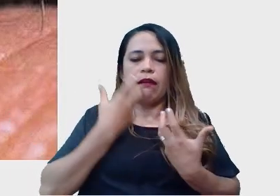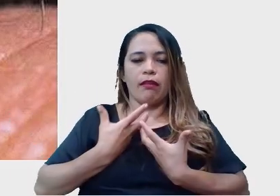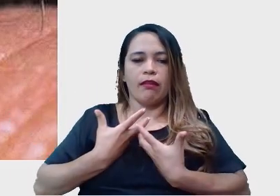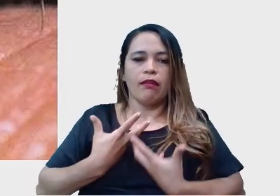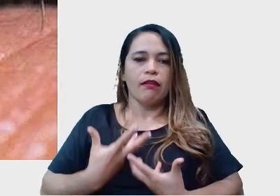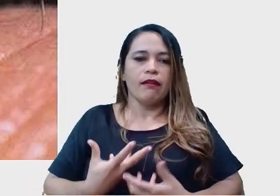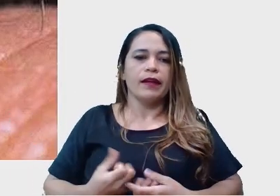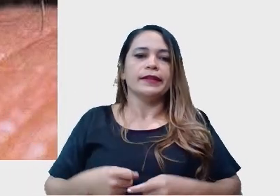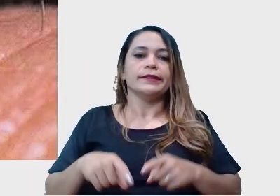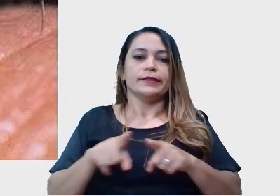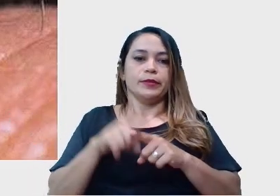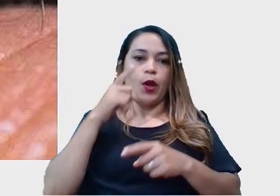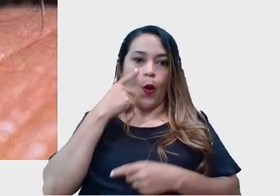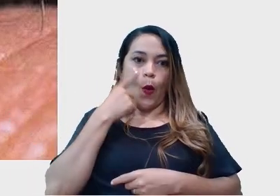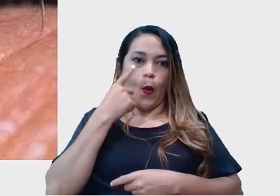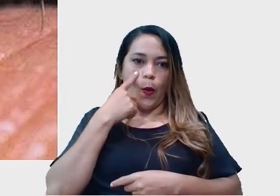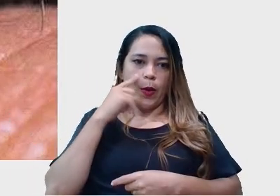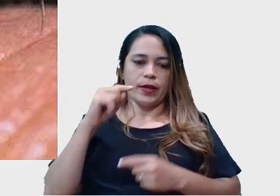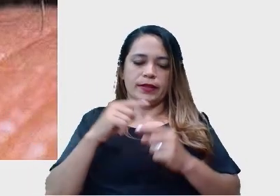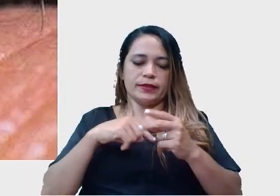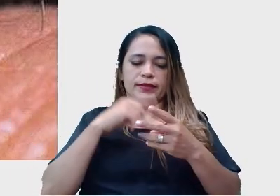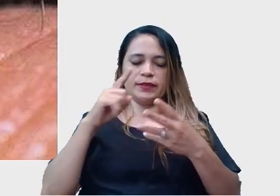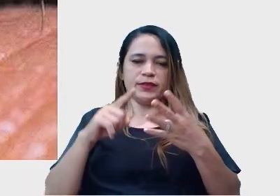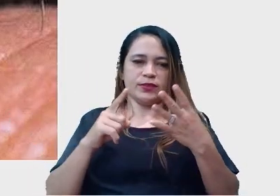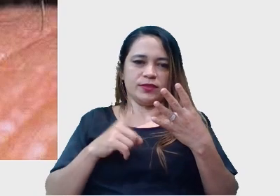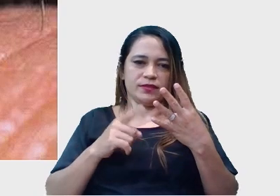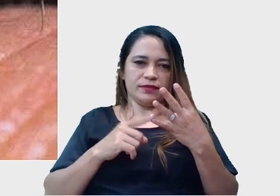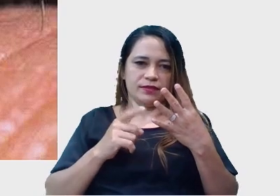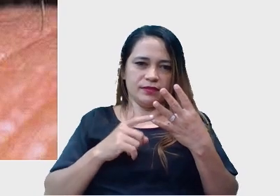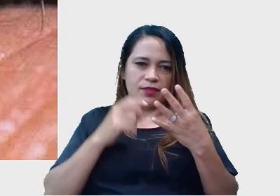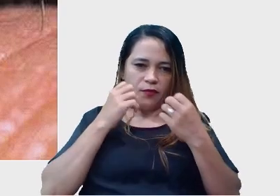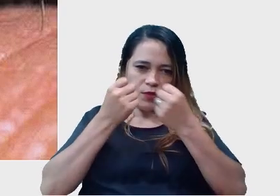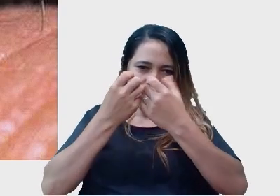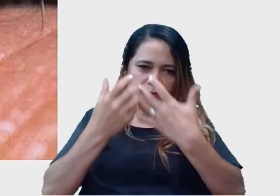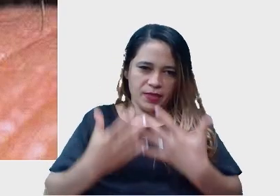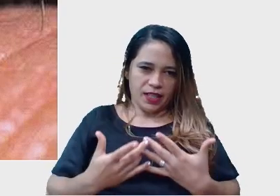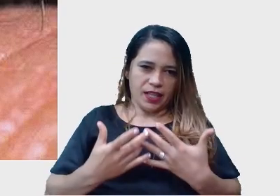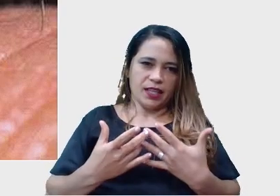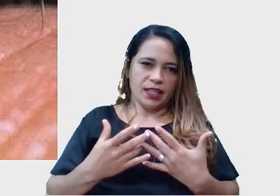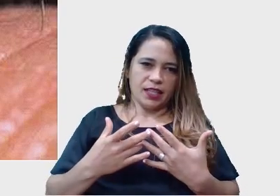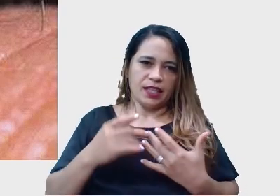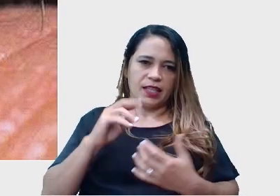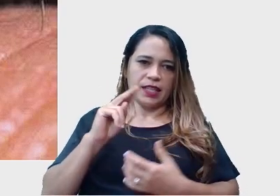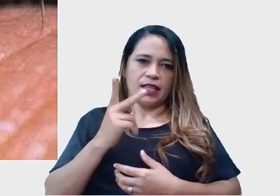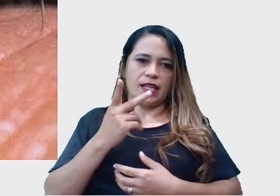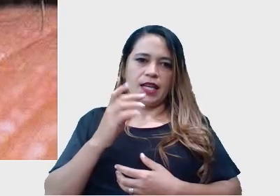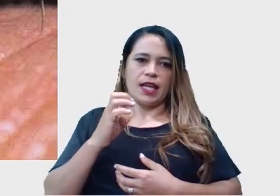indisposição. E aí eu quero que você tenha muito cuidado com esse sintoma aqui que eu vou te explicar agorinha, que é a chamada